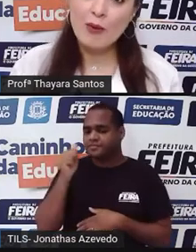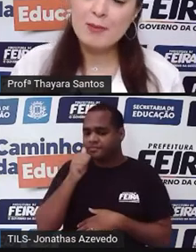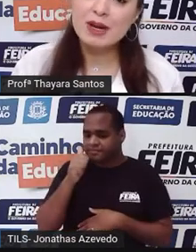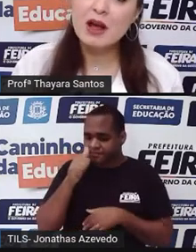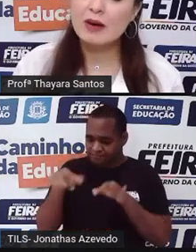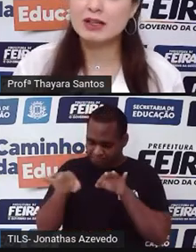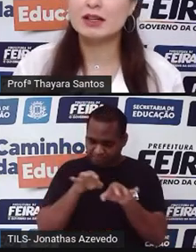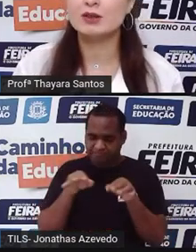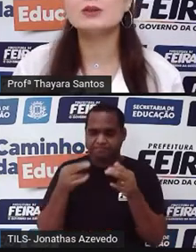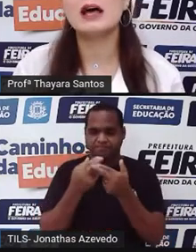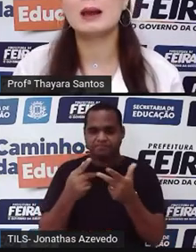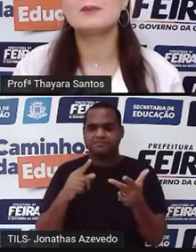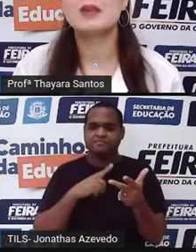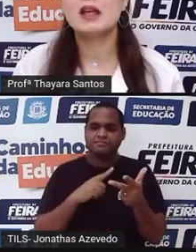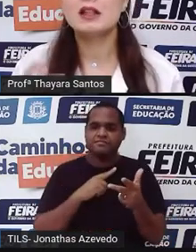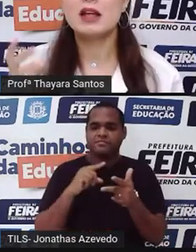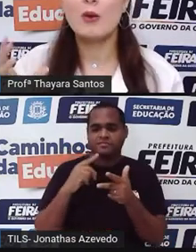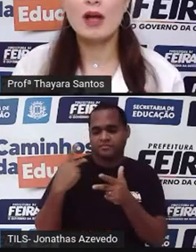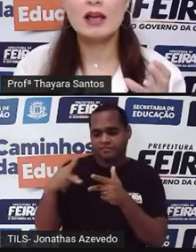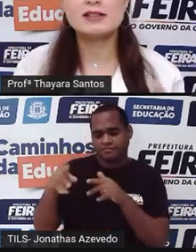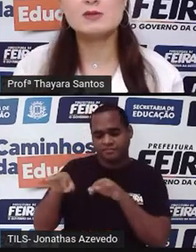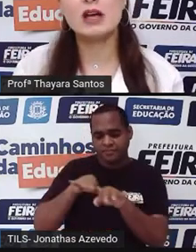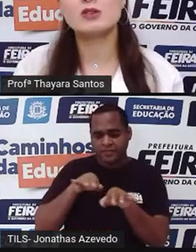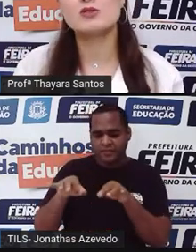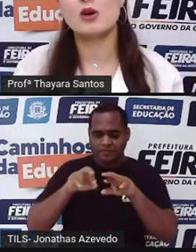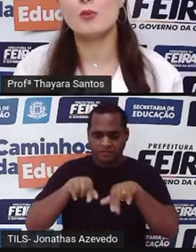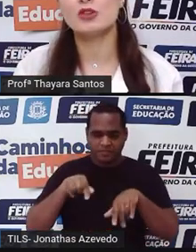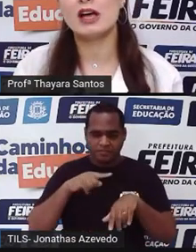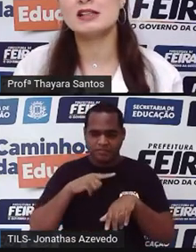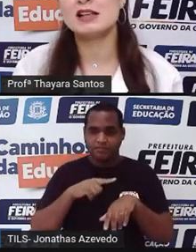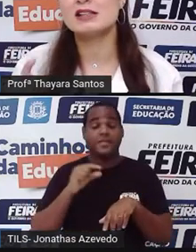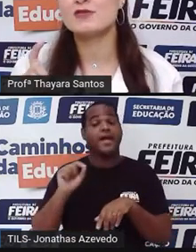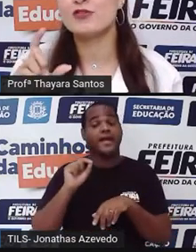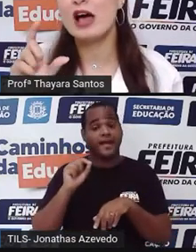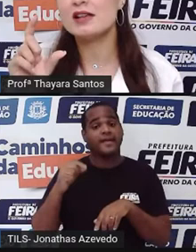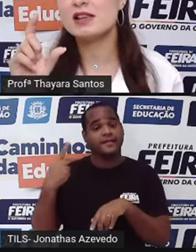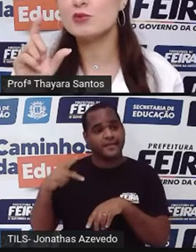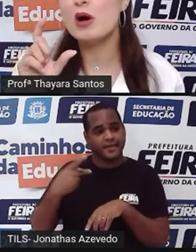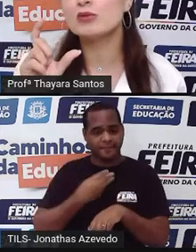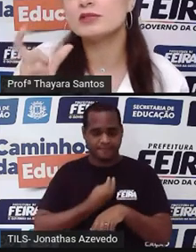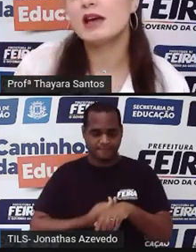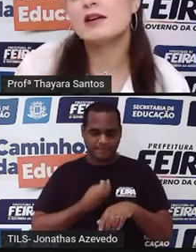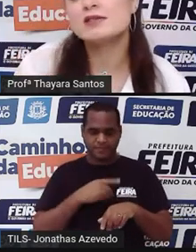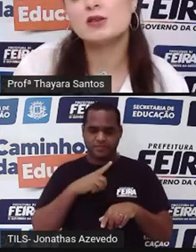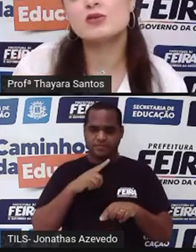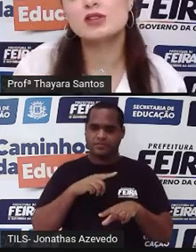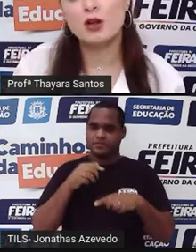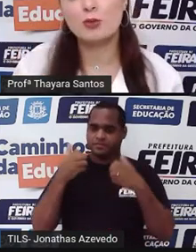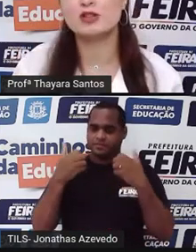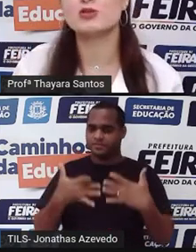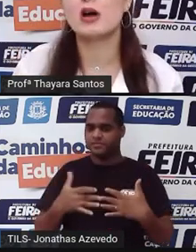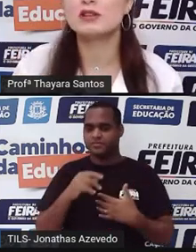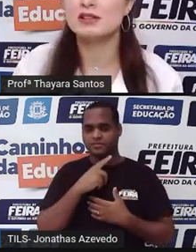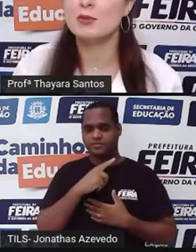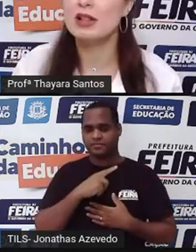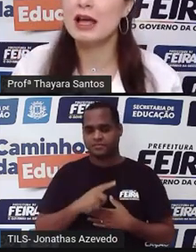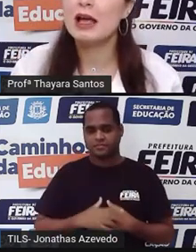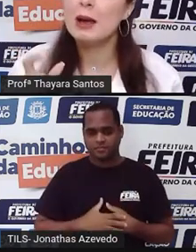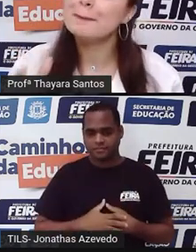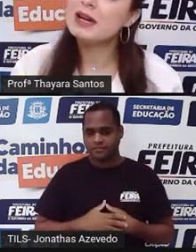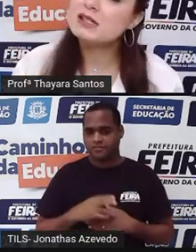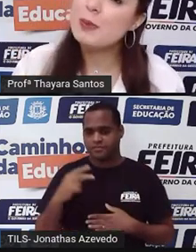para receber o embrião ali dentro dela então esses métodos hormonais eles fazem uma alteração no ciclo menstrual